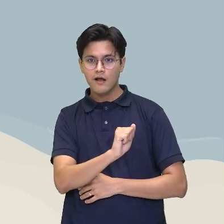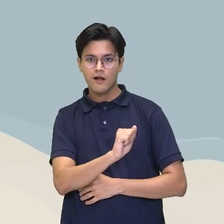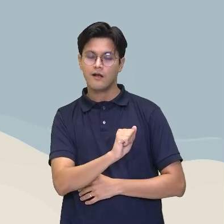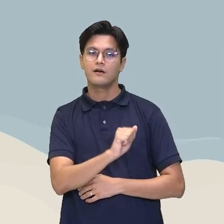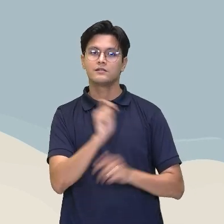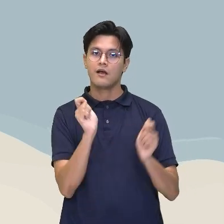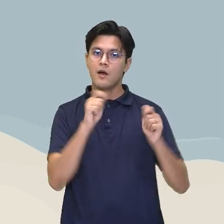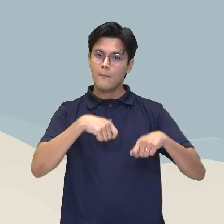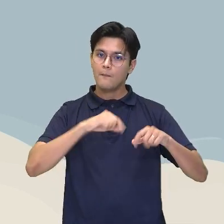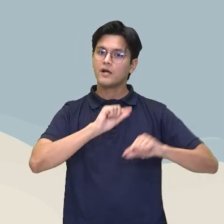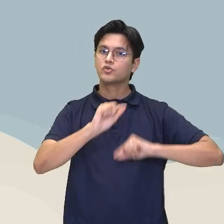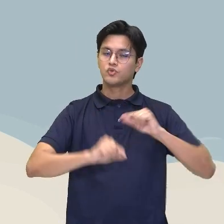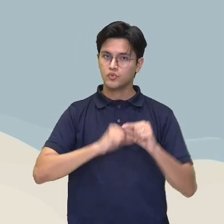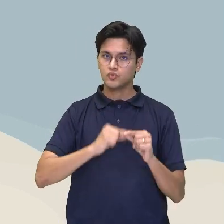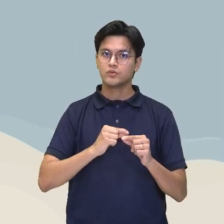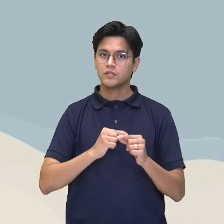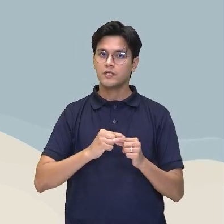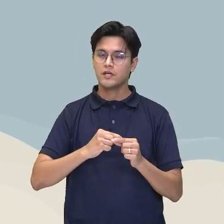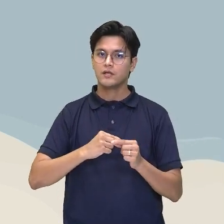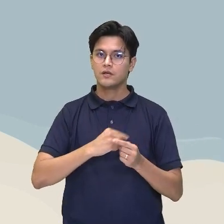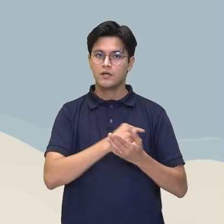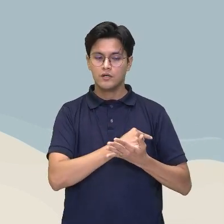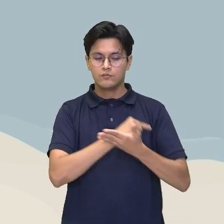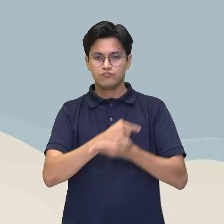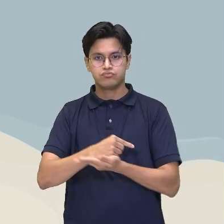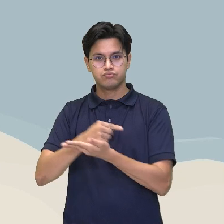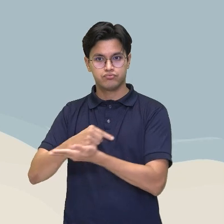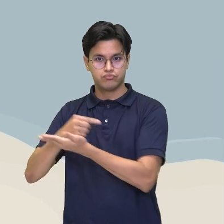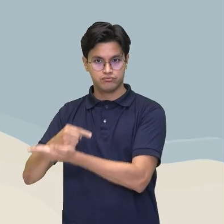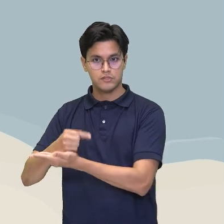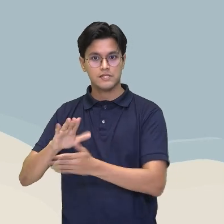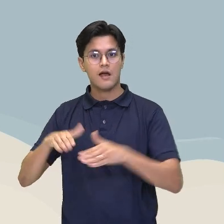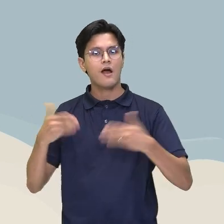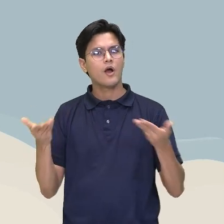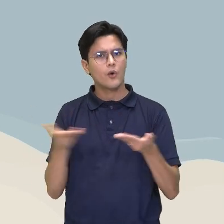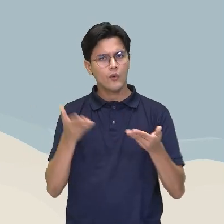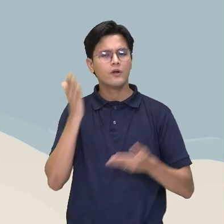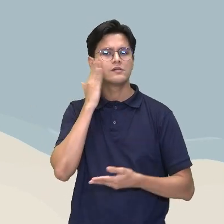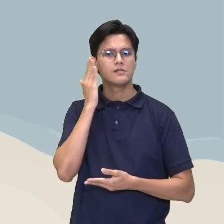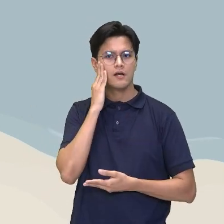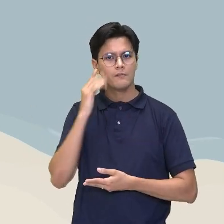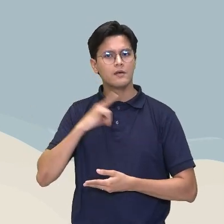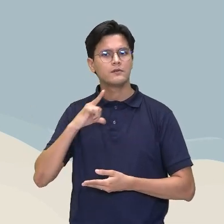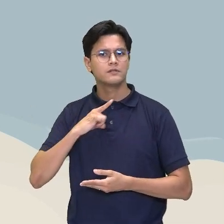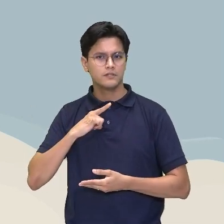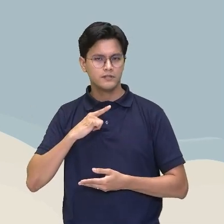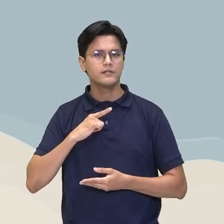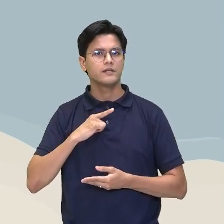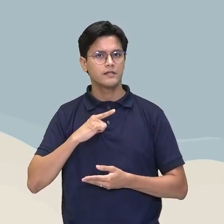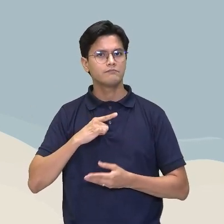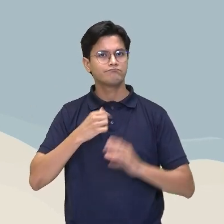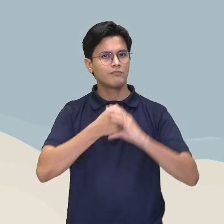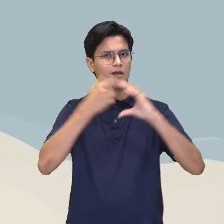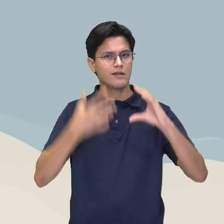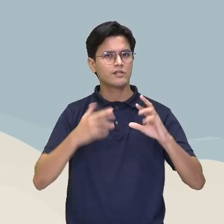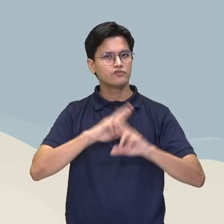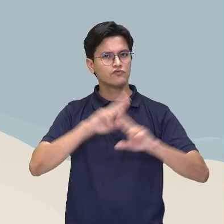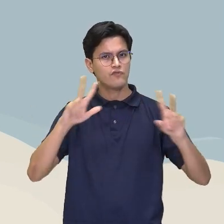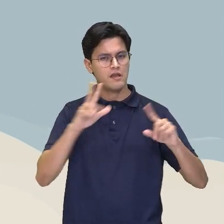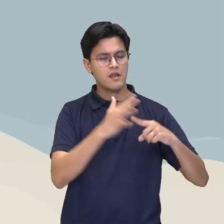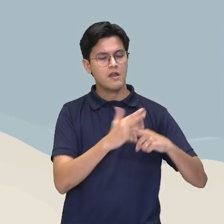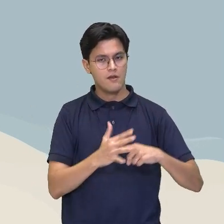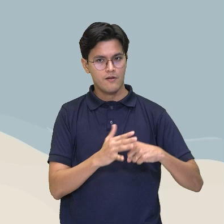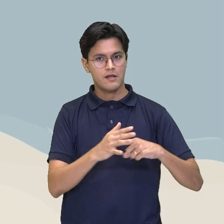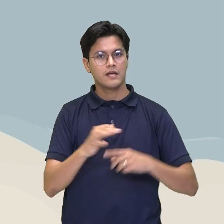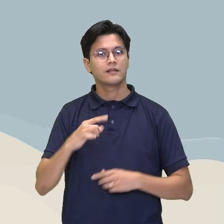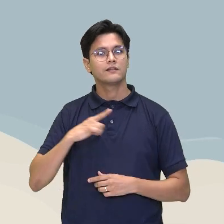então essas embarcações, né? Agora a gente sabe que existem diferenças entre esses motores. Um motor